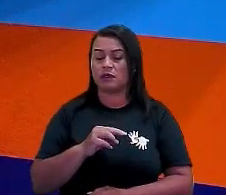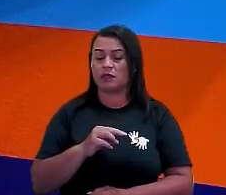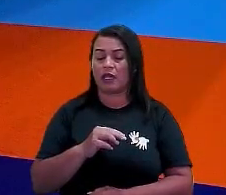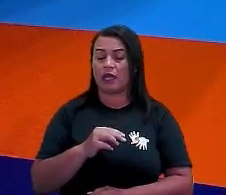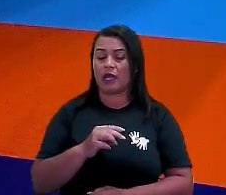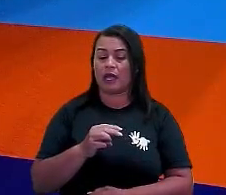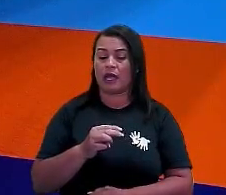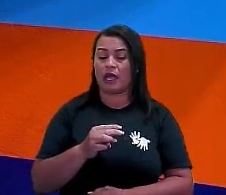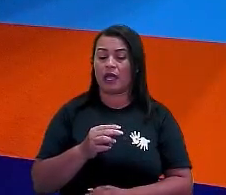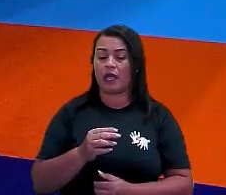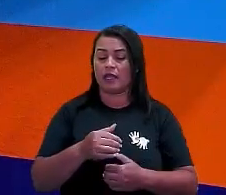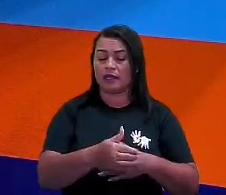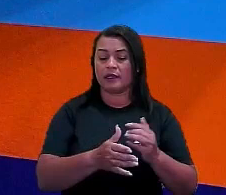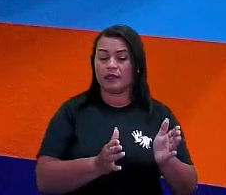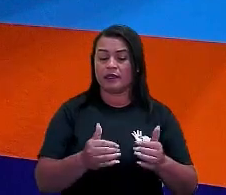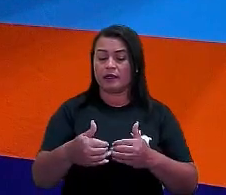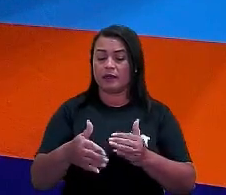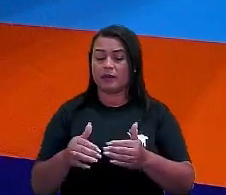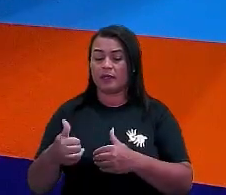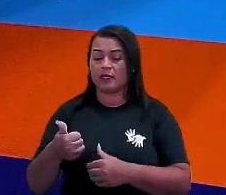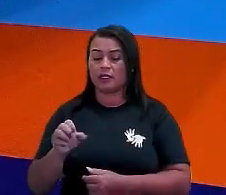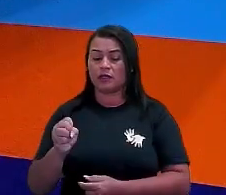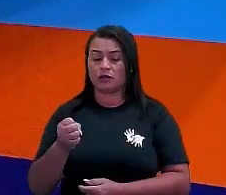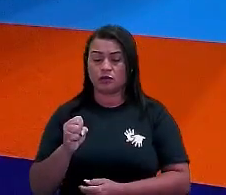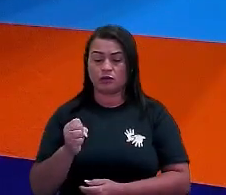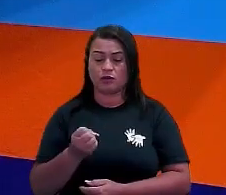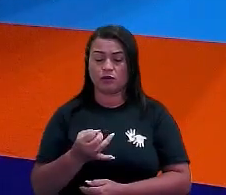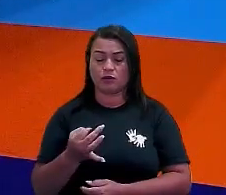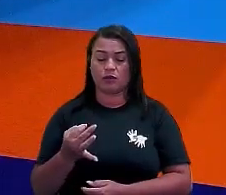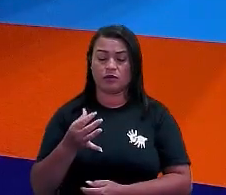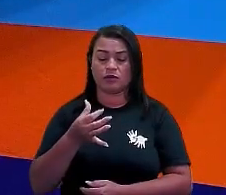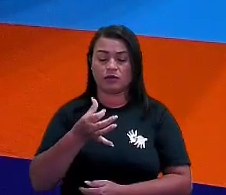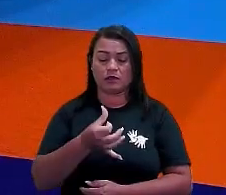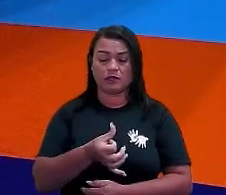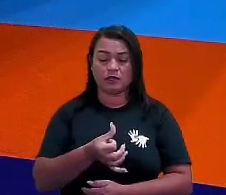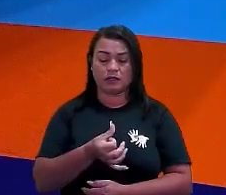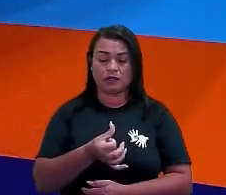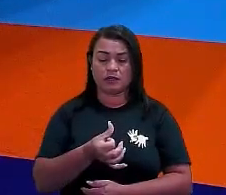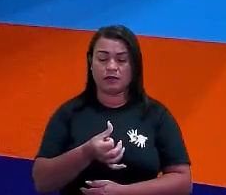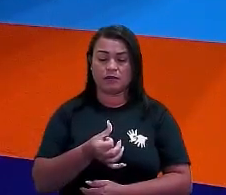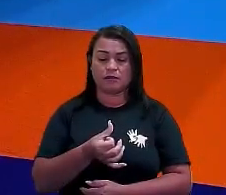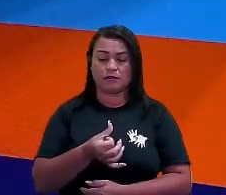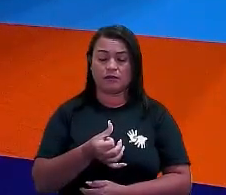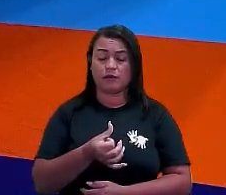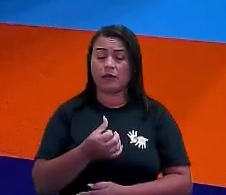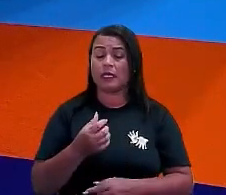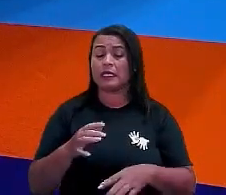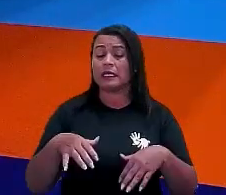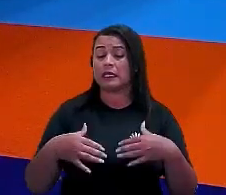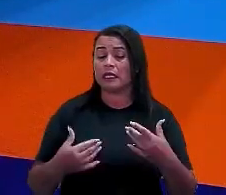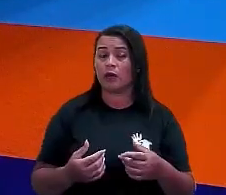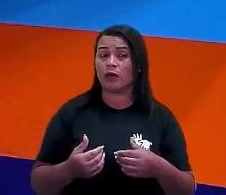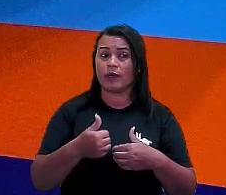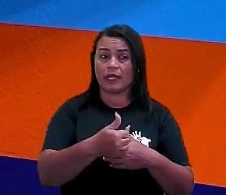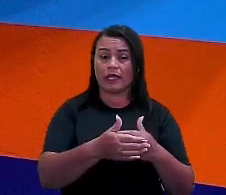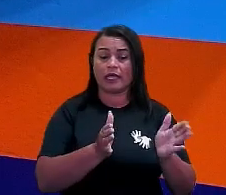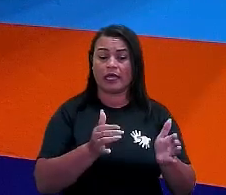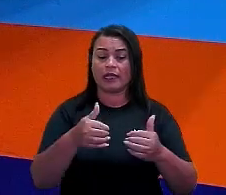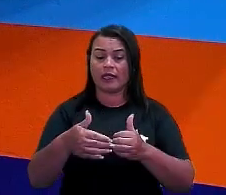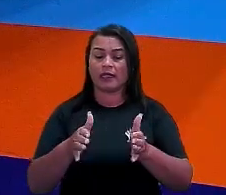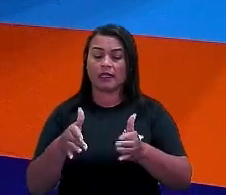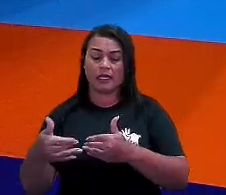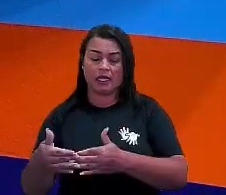parte de 18 vai ser 6, tá? Então, em cada